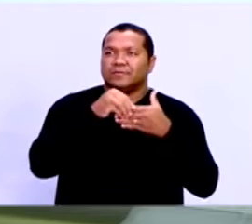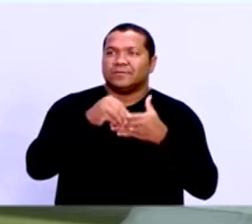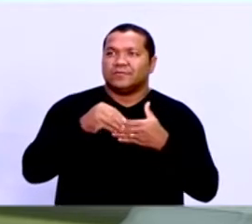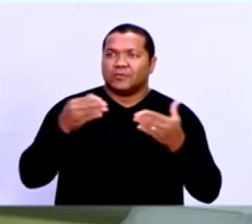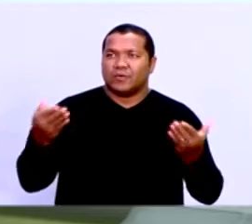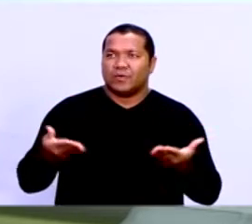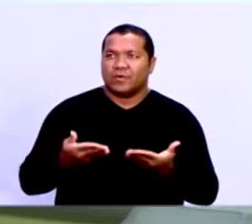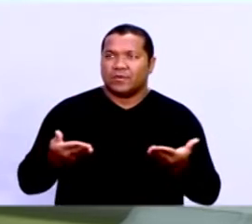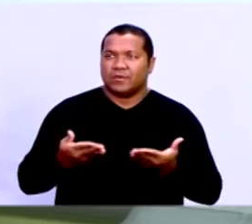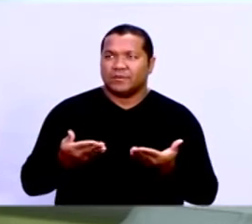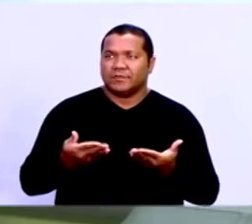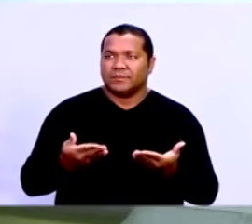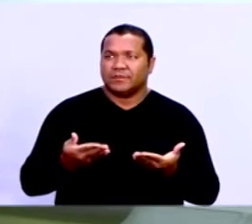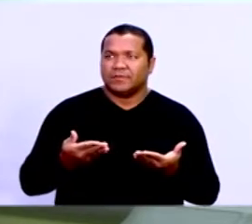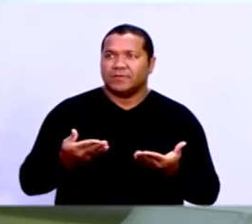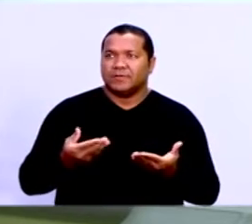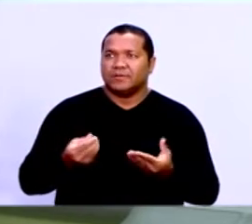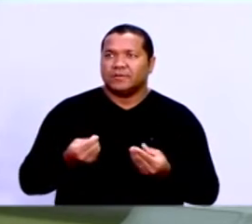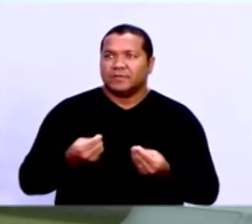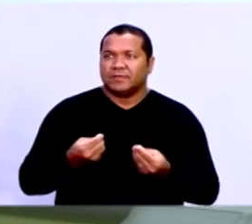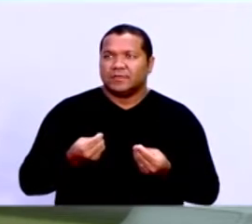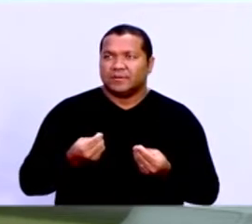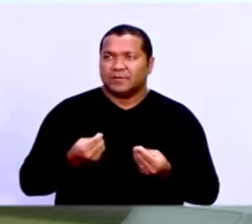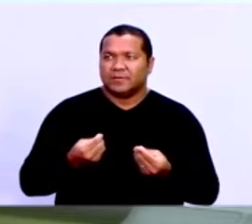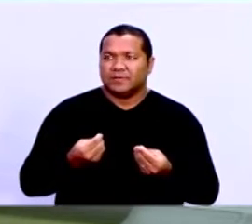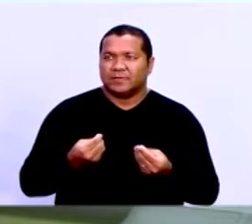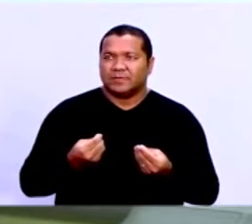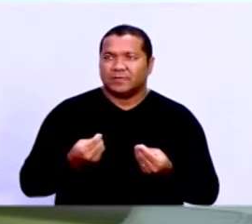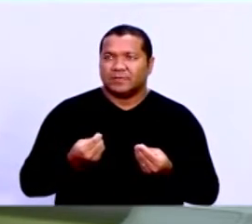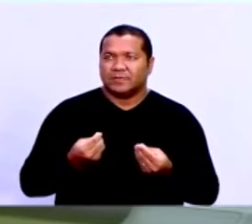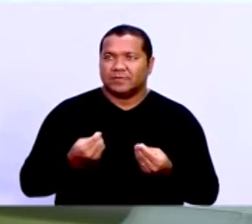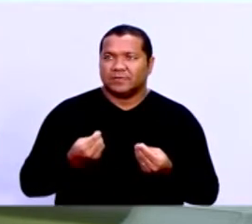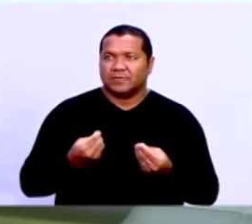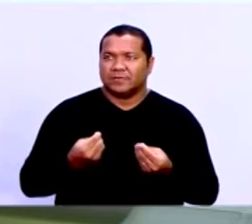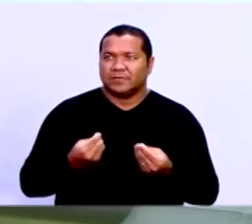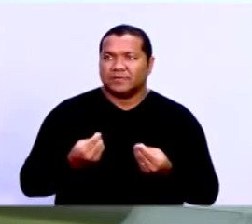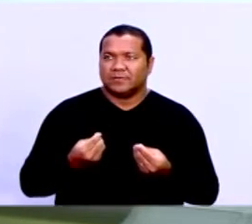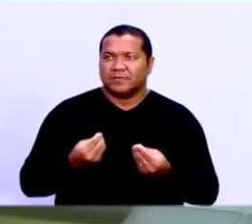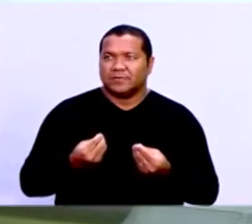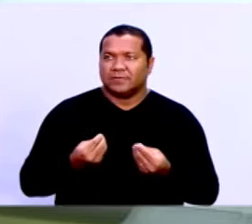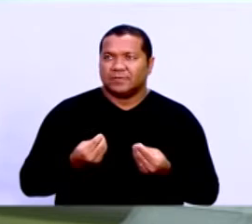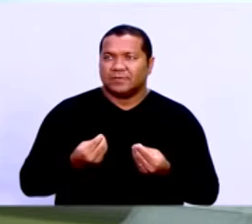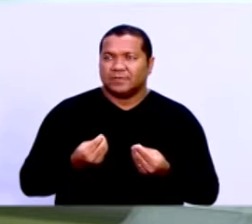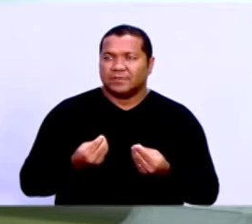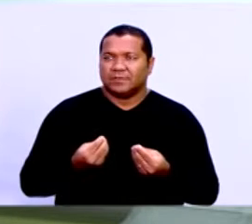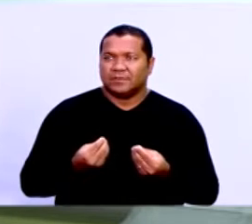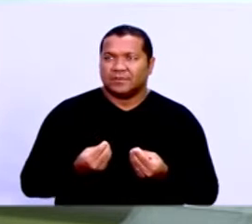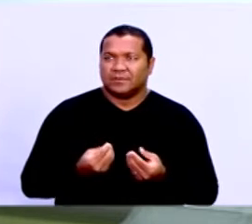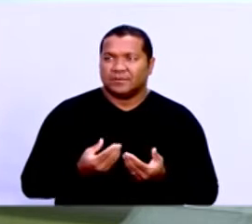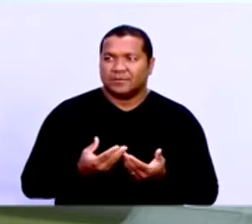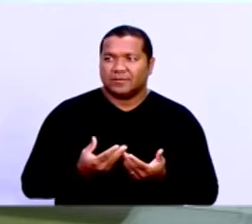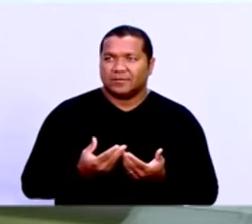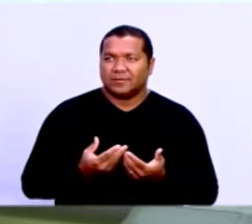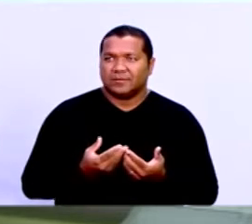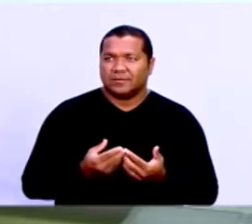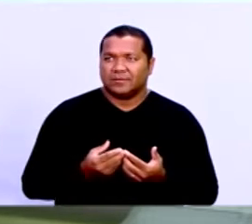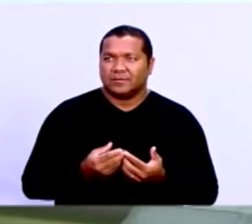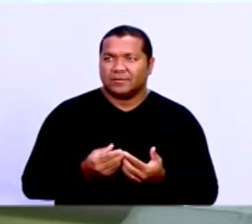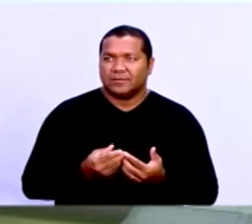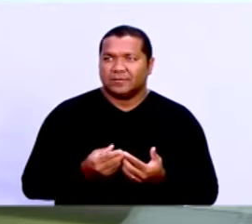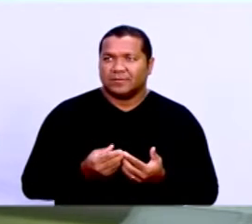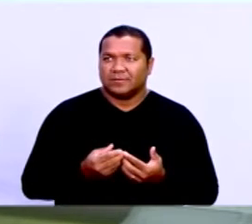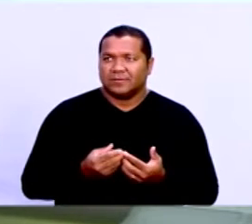professor pra que eu preciso projetar o sistema se eu posso e lá eu já sei desenvolver já sei que meu cliente quer